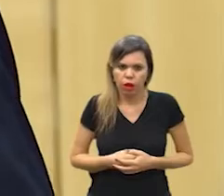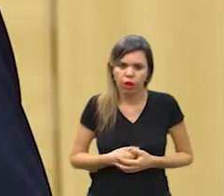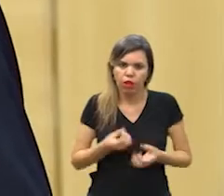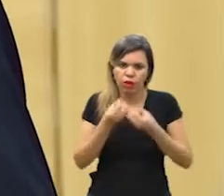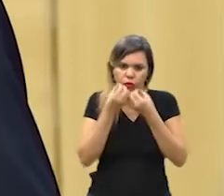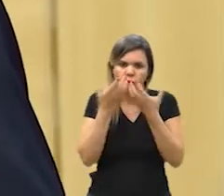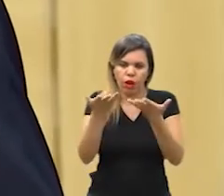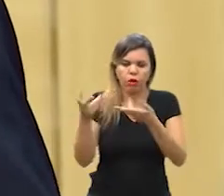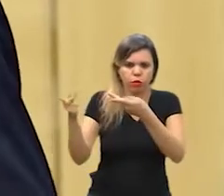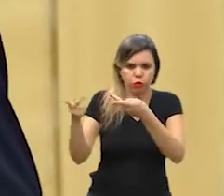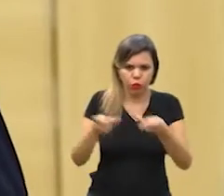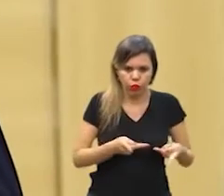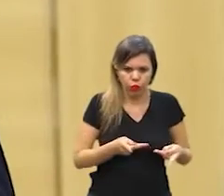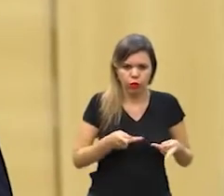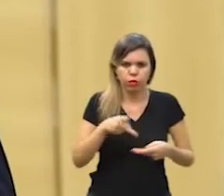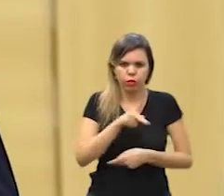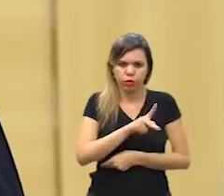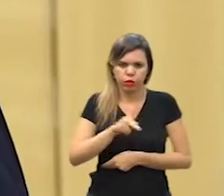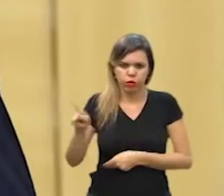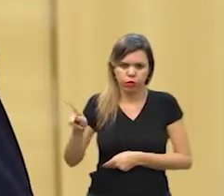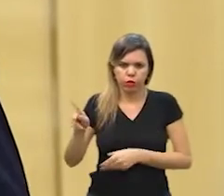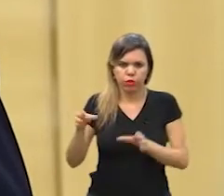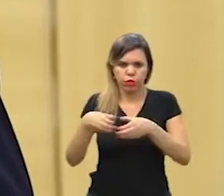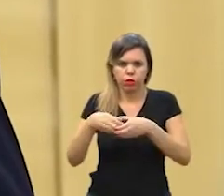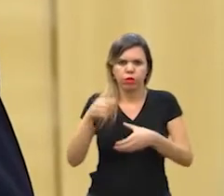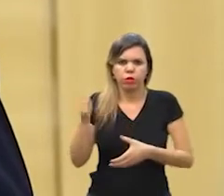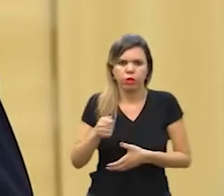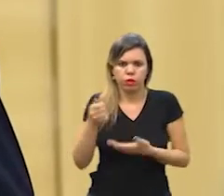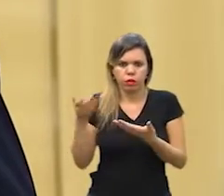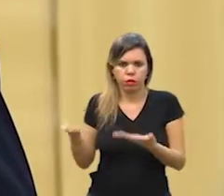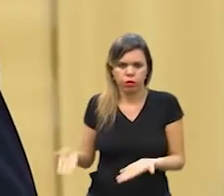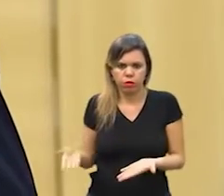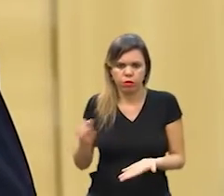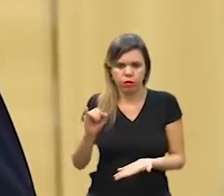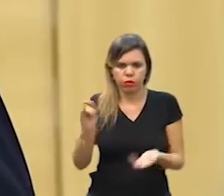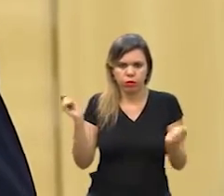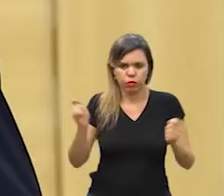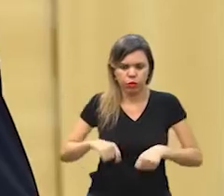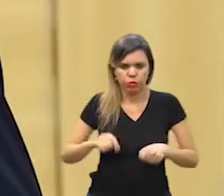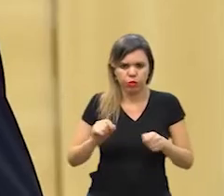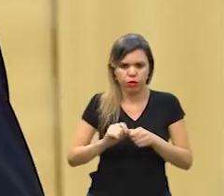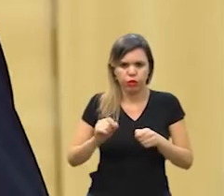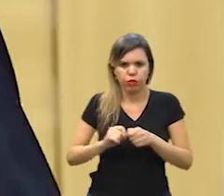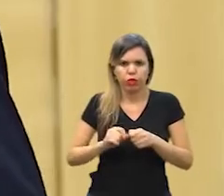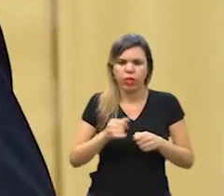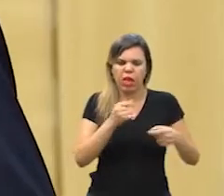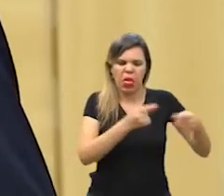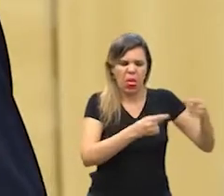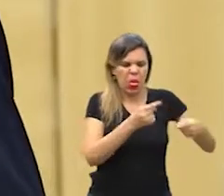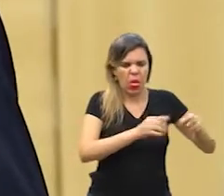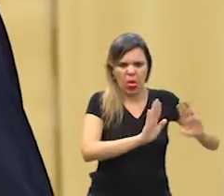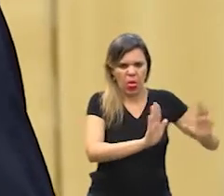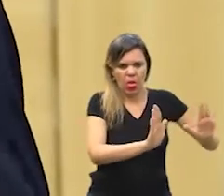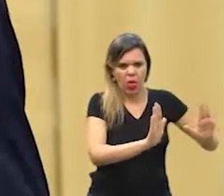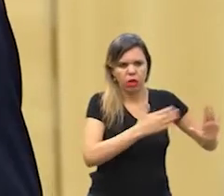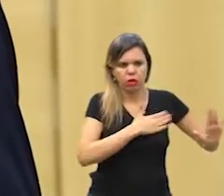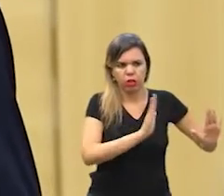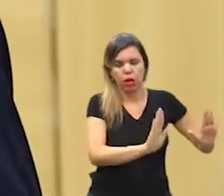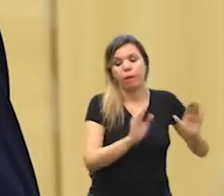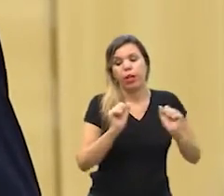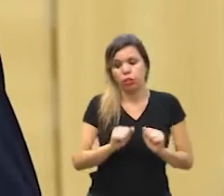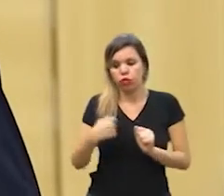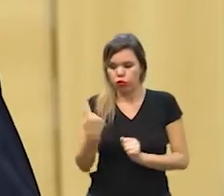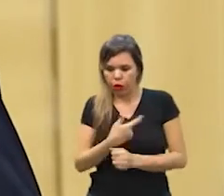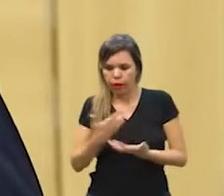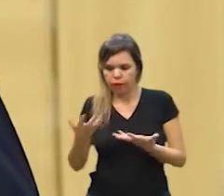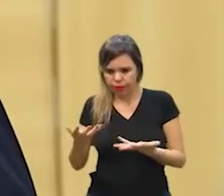disseram, inclusive quando me convidaram para ser o presidente dessa comissão, que se fosse para fazer politicagem eles não gostariam de estar